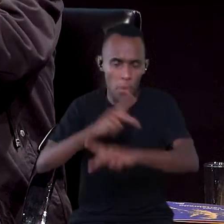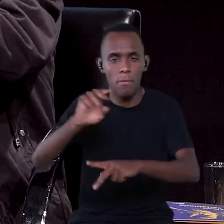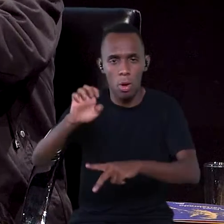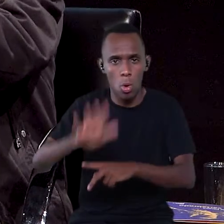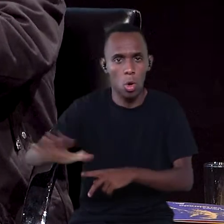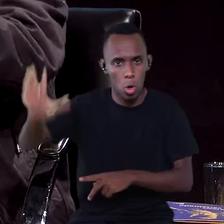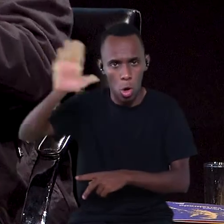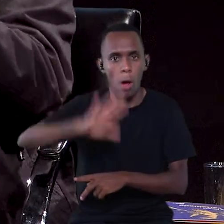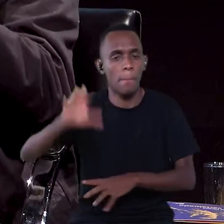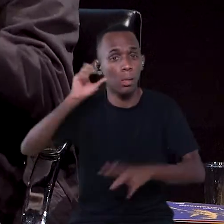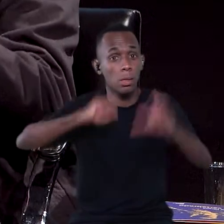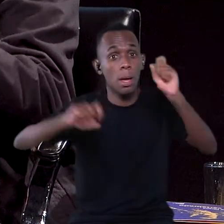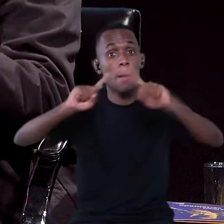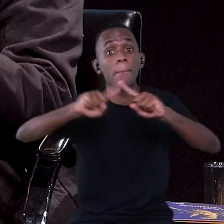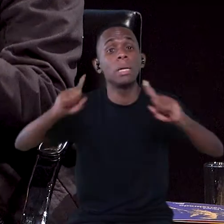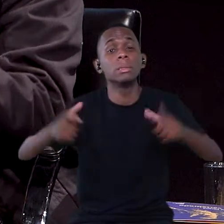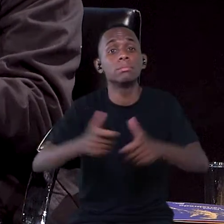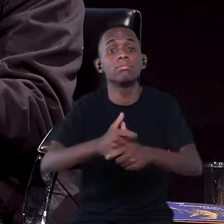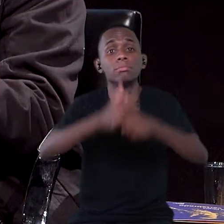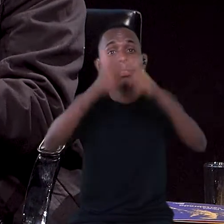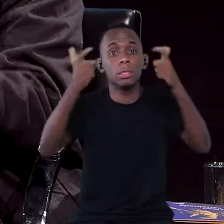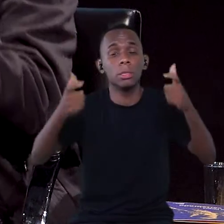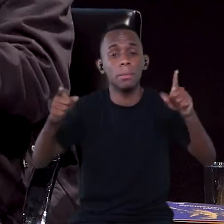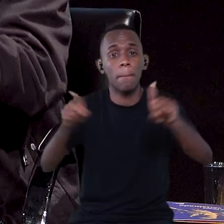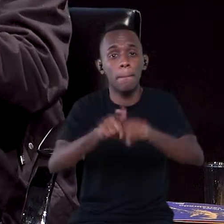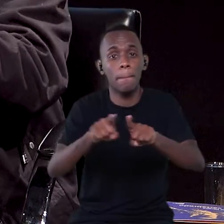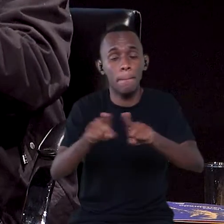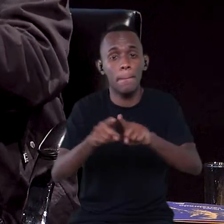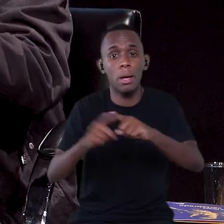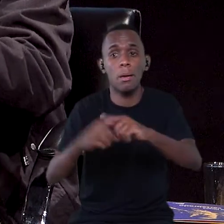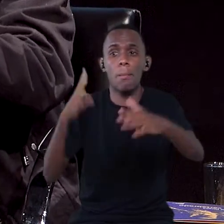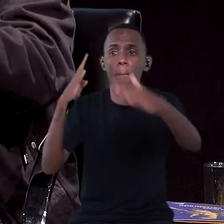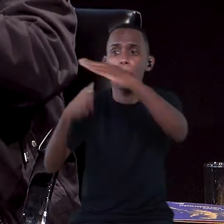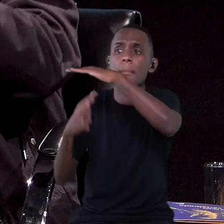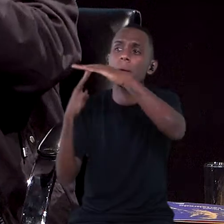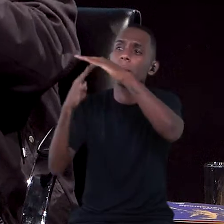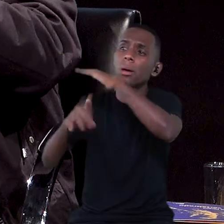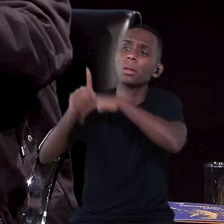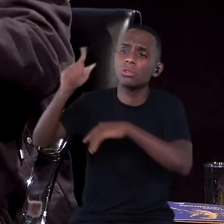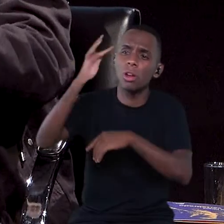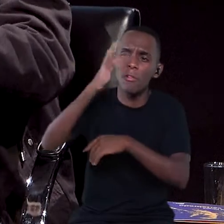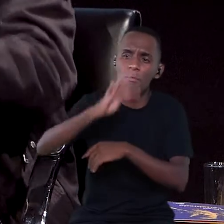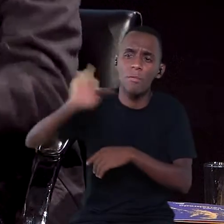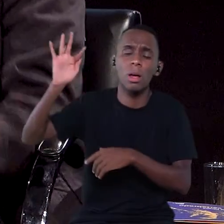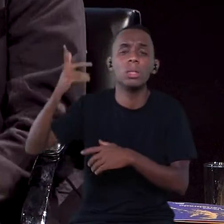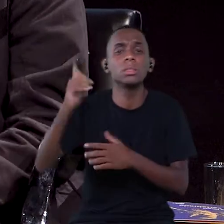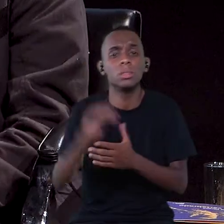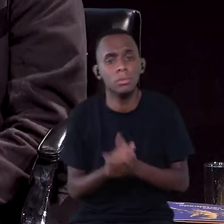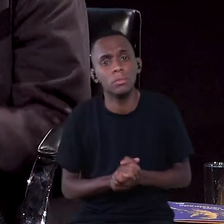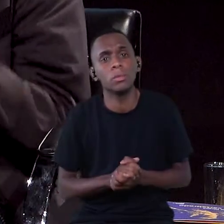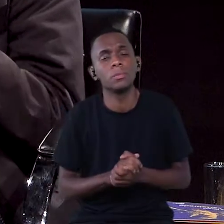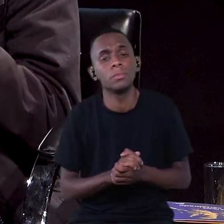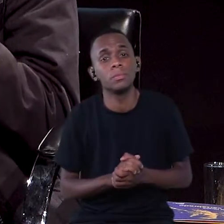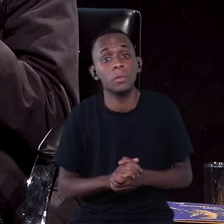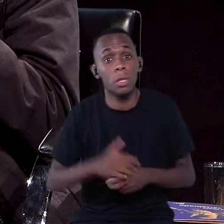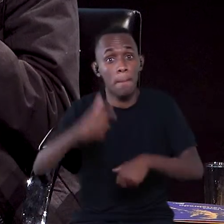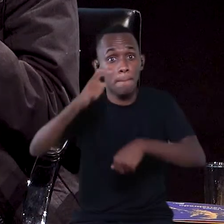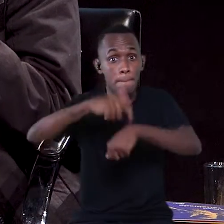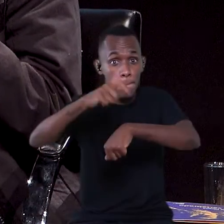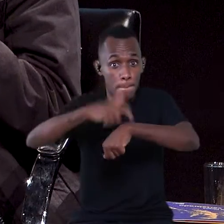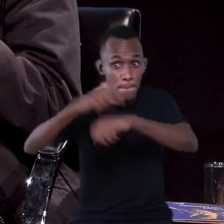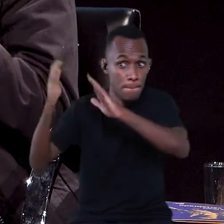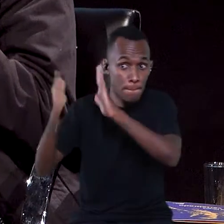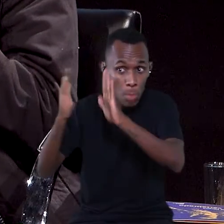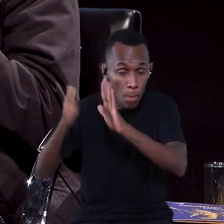Europa mesmo, eram muito imigrantes, né, imigrantes africanos na França, na Suíça francesa. O Milton, naquele momento,